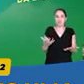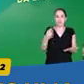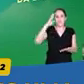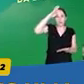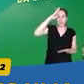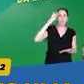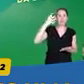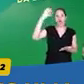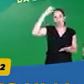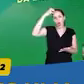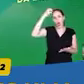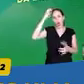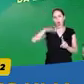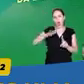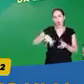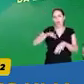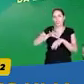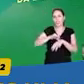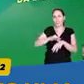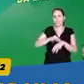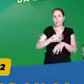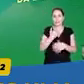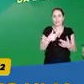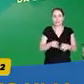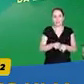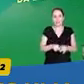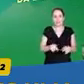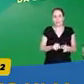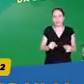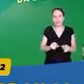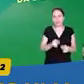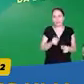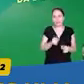Bolsonaro virou o rei da picanha. É isso. Você É e o isso. Isso Bolsonaro levar o são o rei agro da para o picanha.